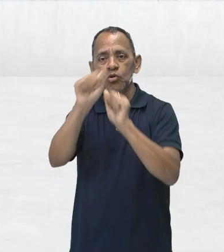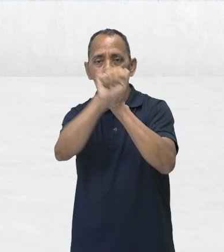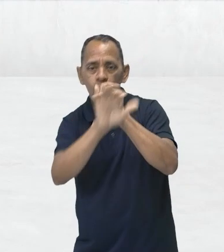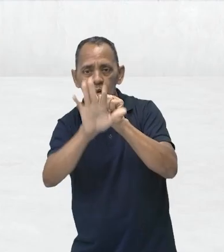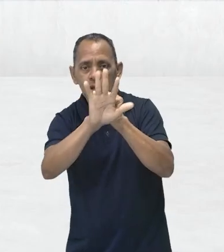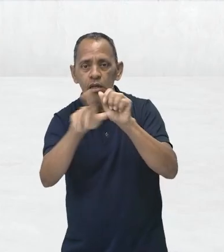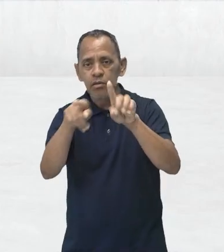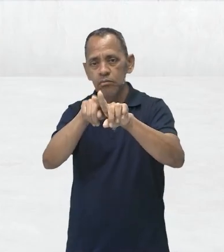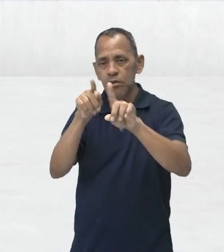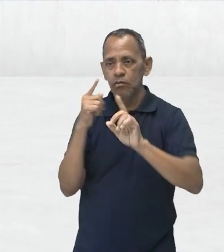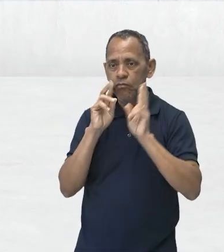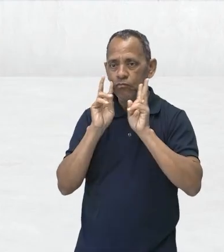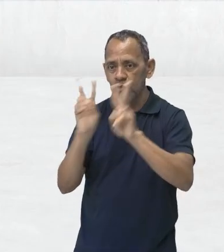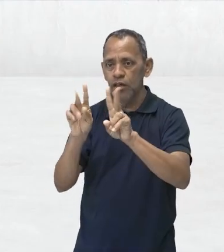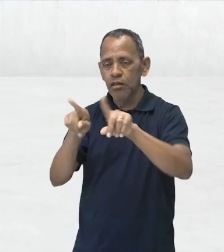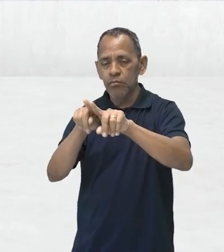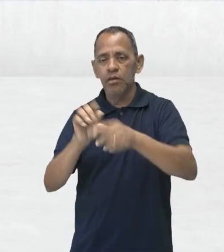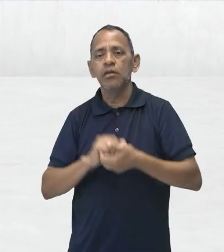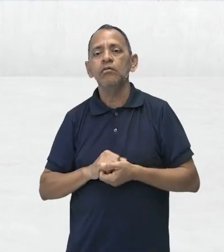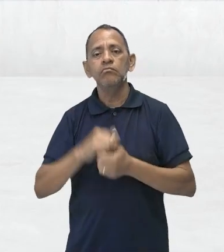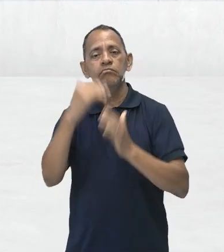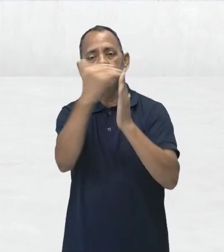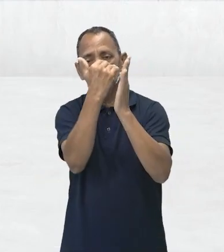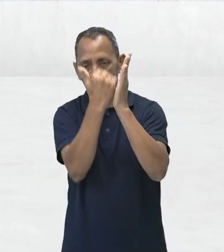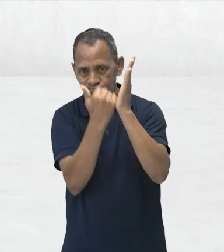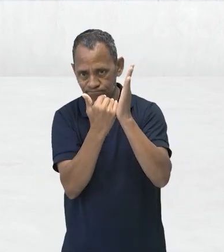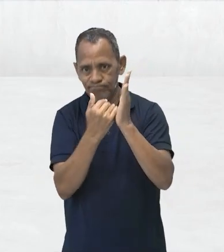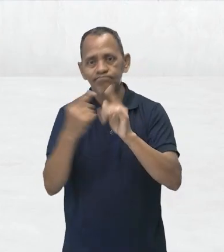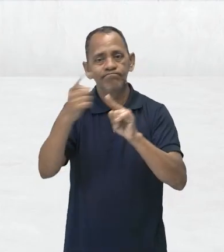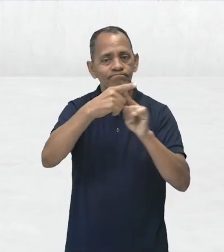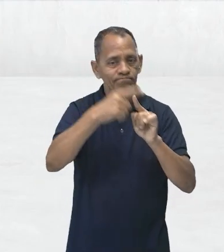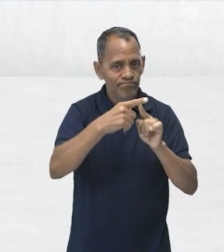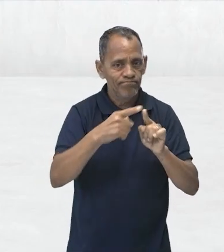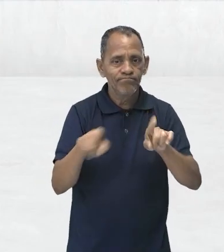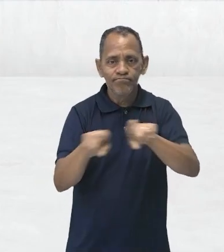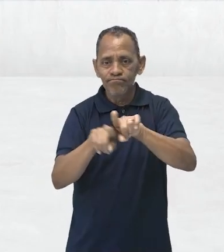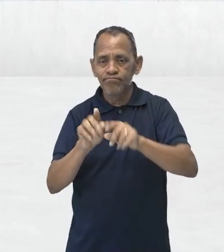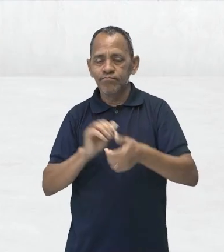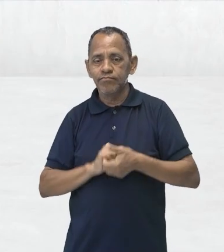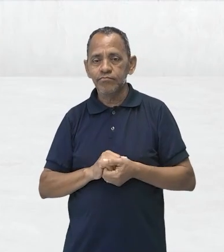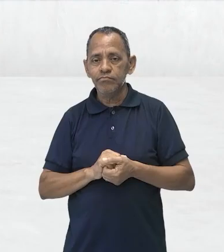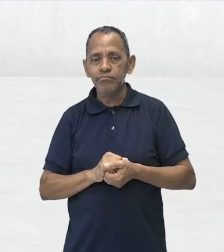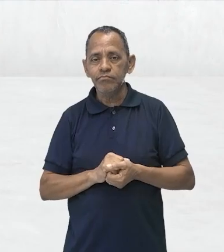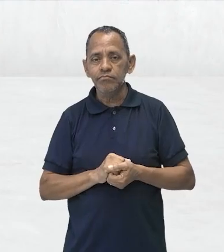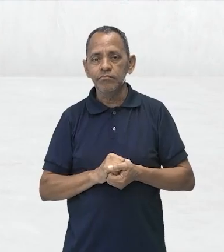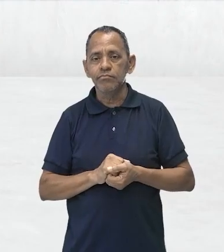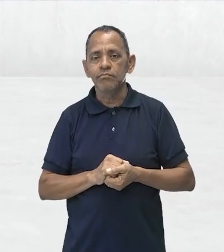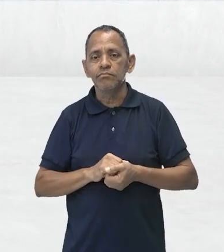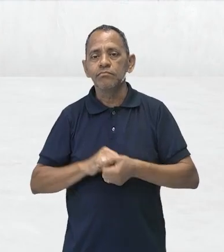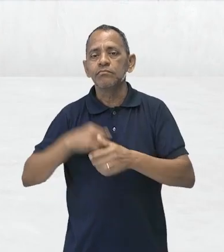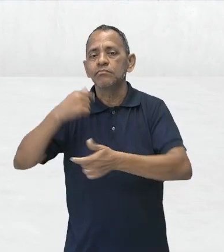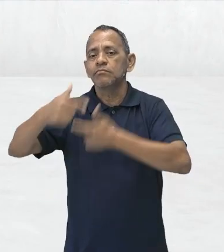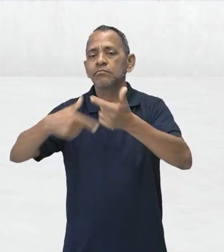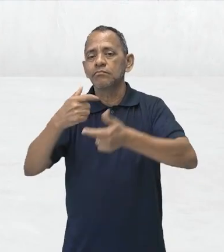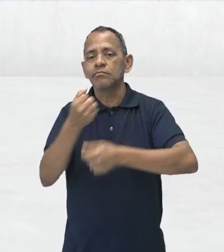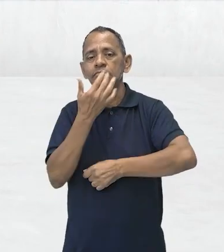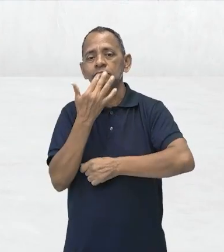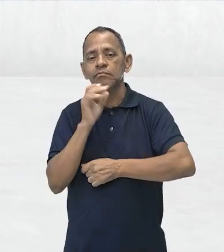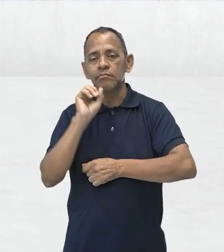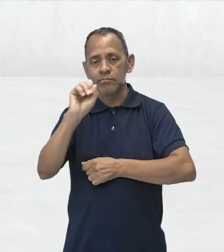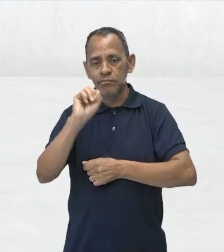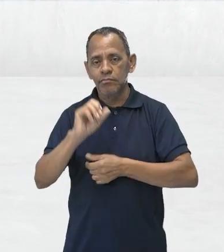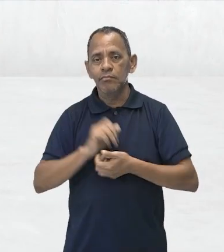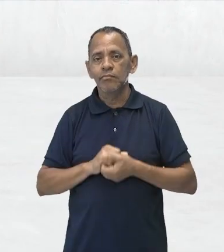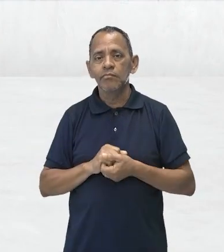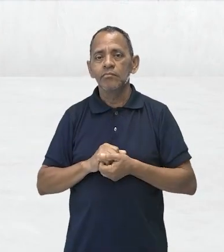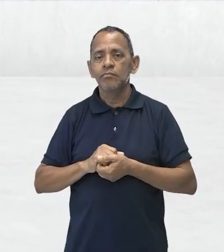trazer, que são, nós vamos classificá-los, os tipos de abstracionismo, tá? Ele vai trabalhar com as cores e com